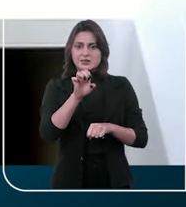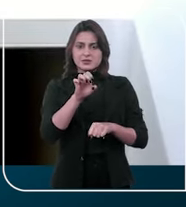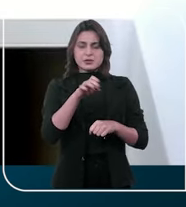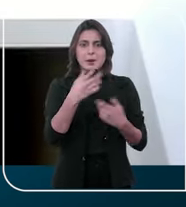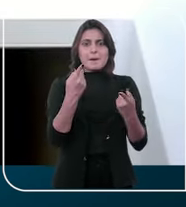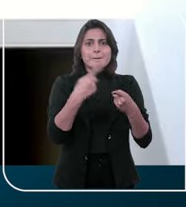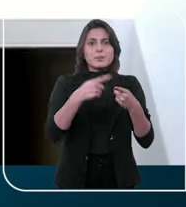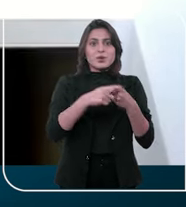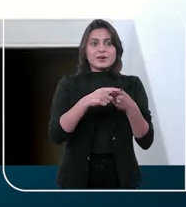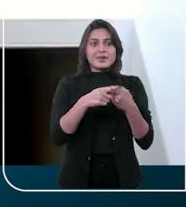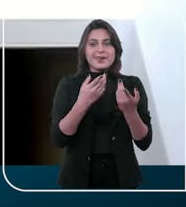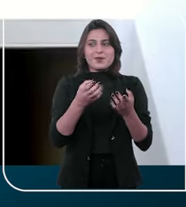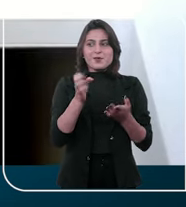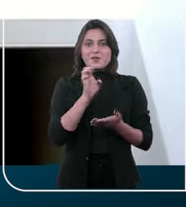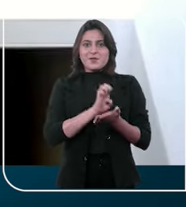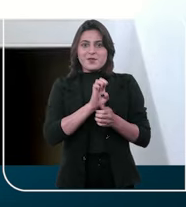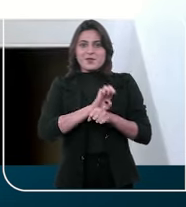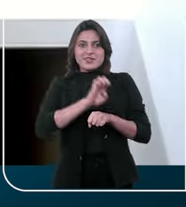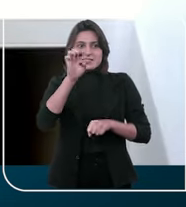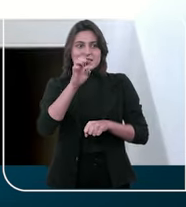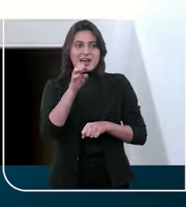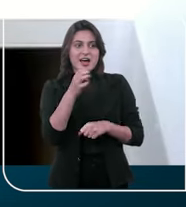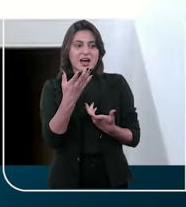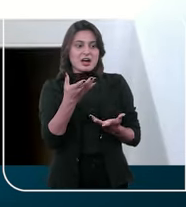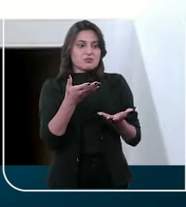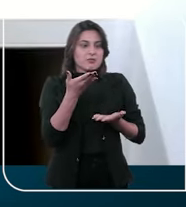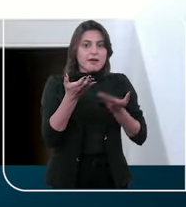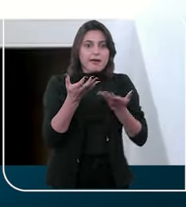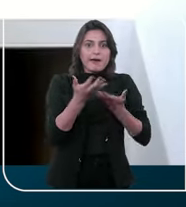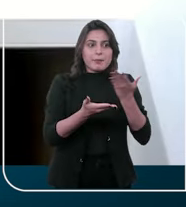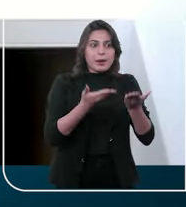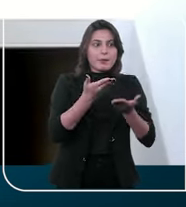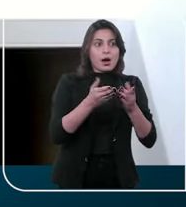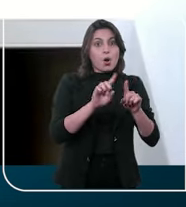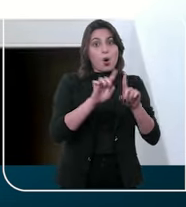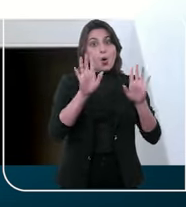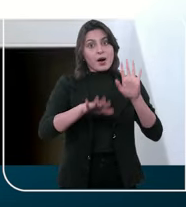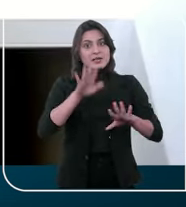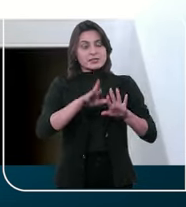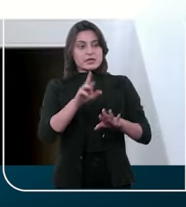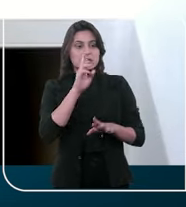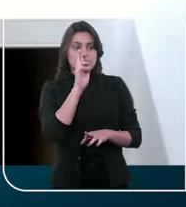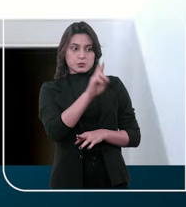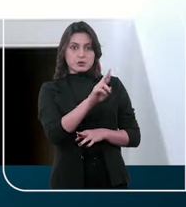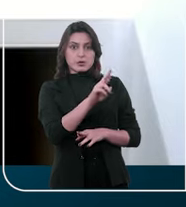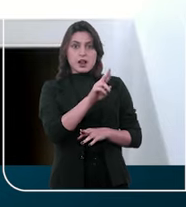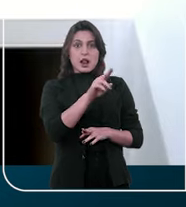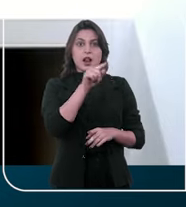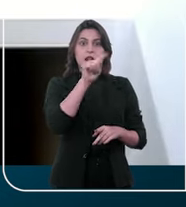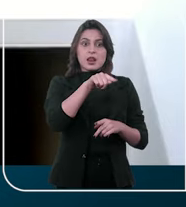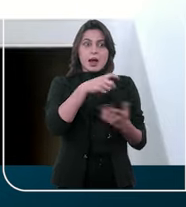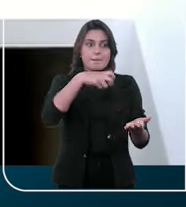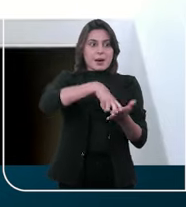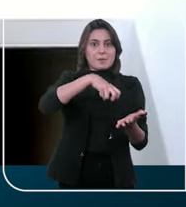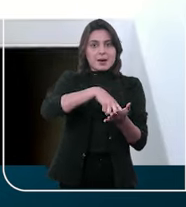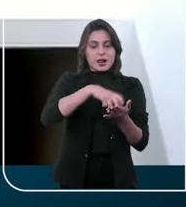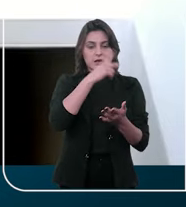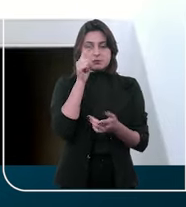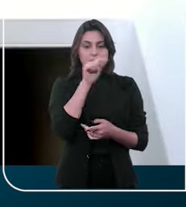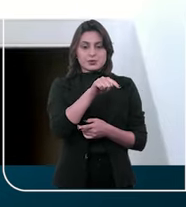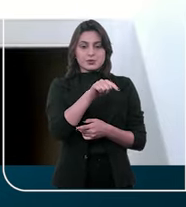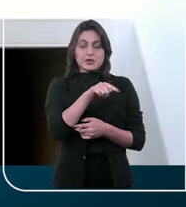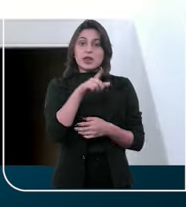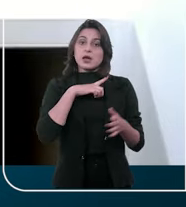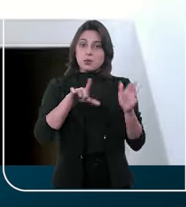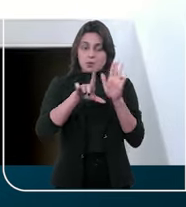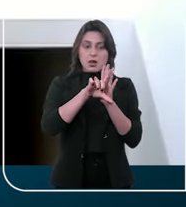fato, responsabilizar essas pessoas. A lei 13.869, que é a lei de abuso de autoridade, prevê conduta que